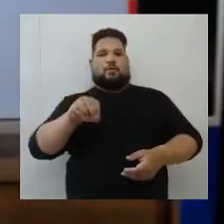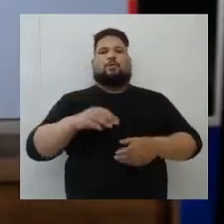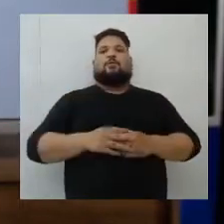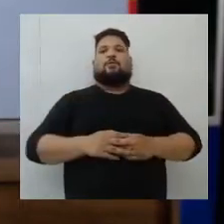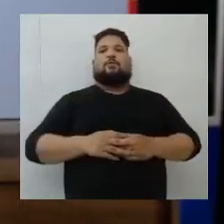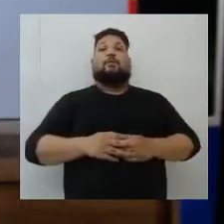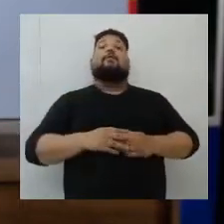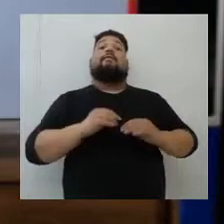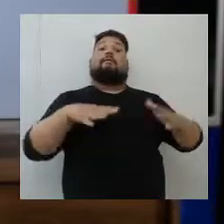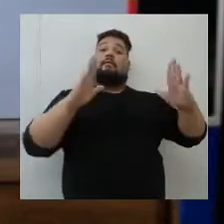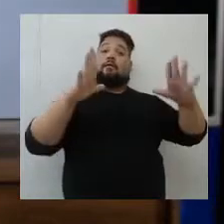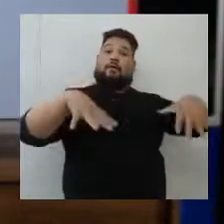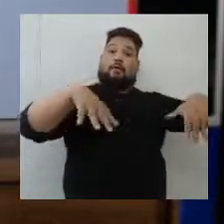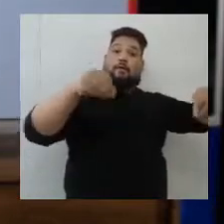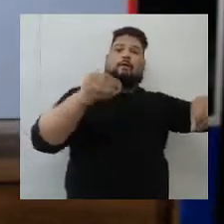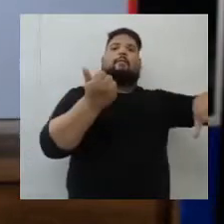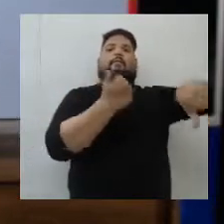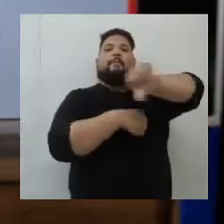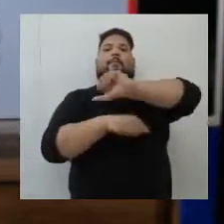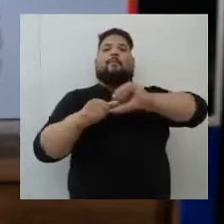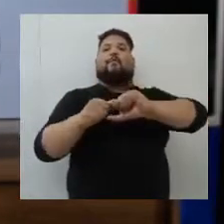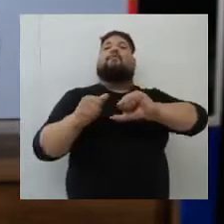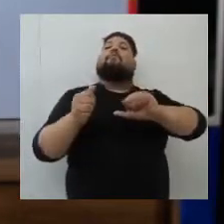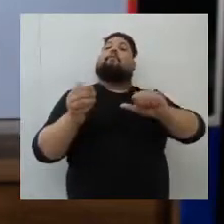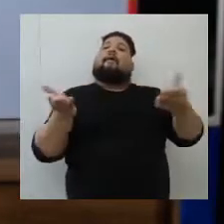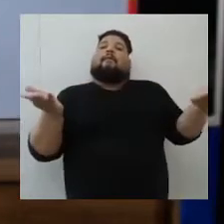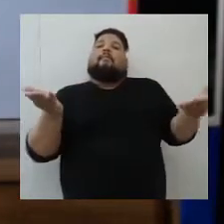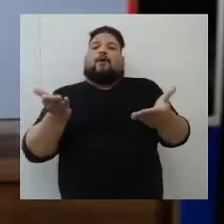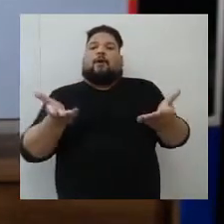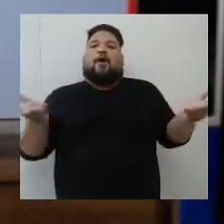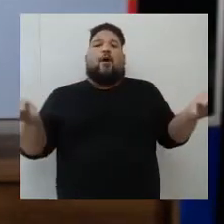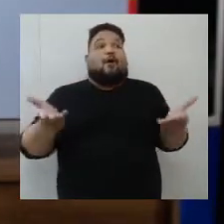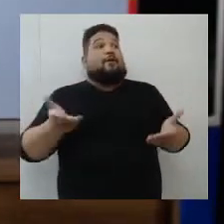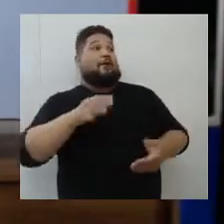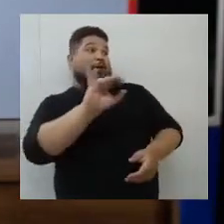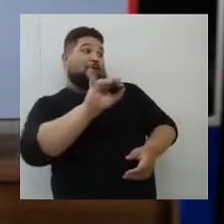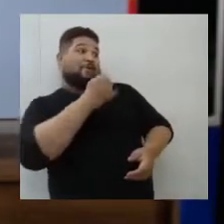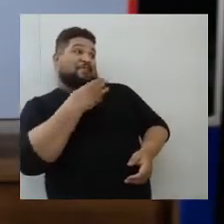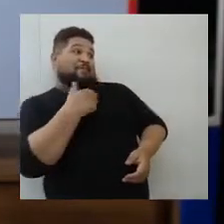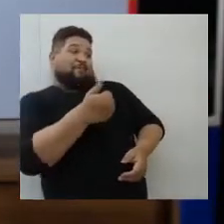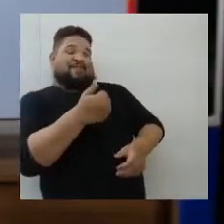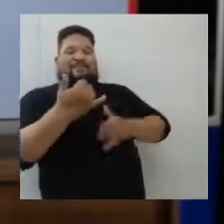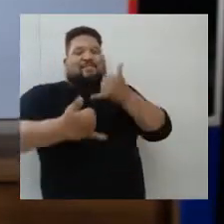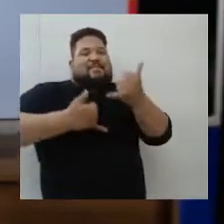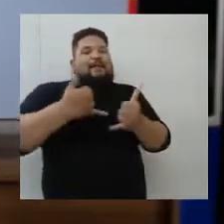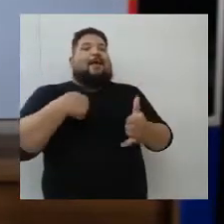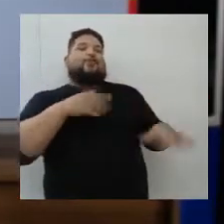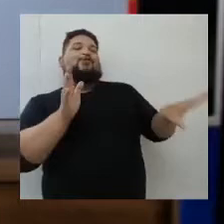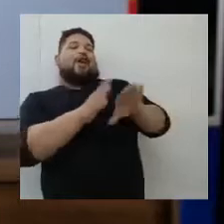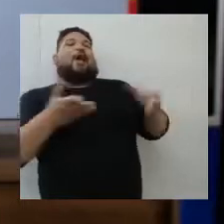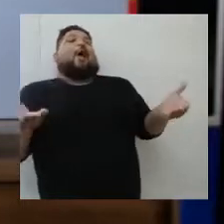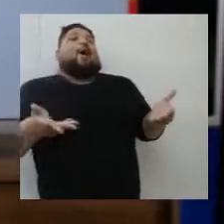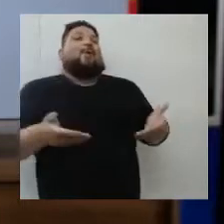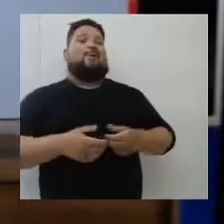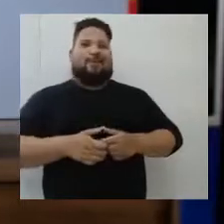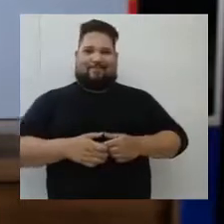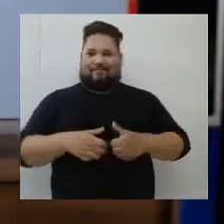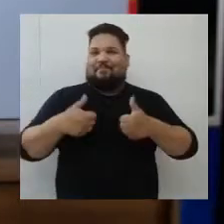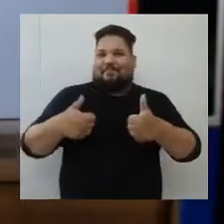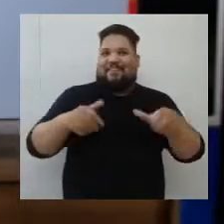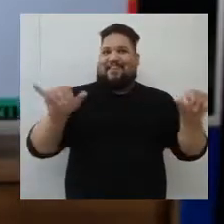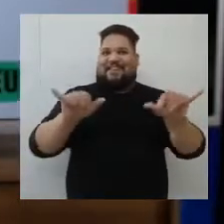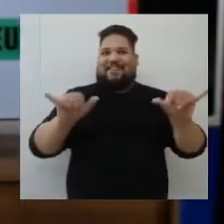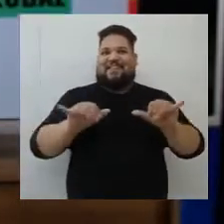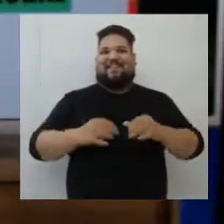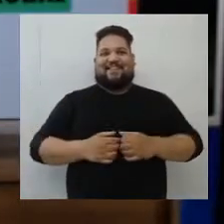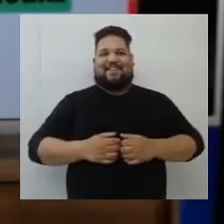trás e a Idade Moderna dizendo: oi, tudo bem, estou chegando. Tranquilo?